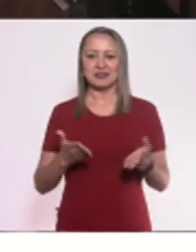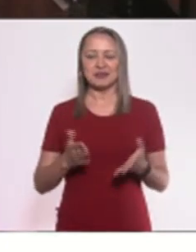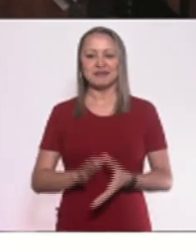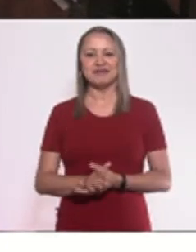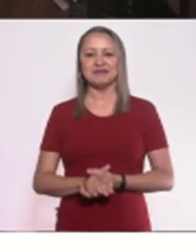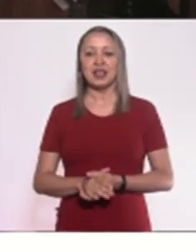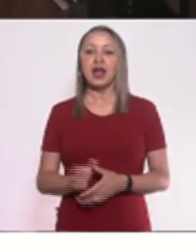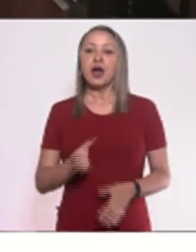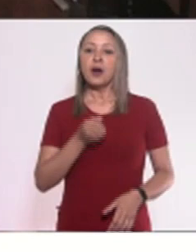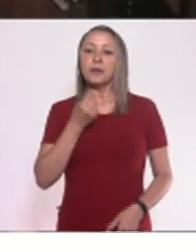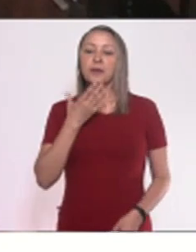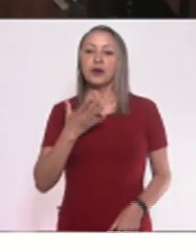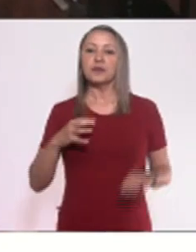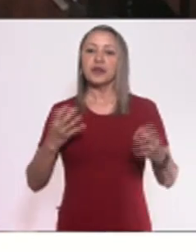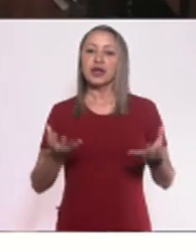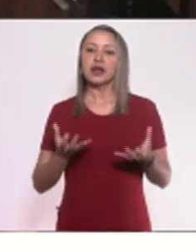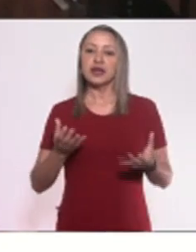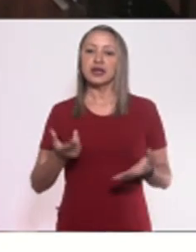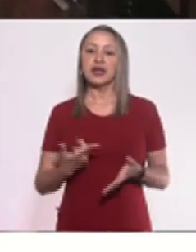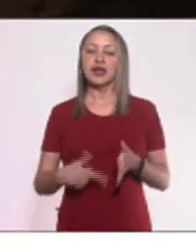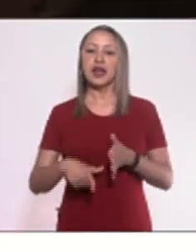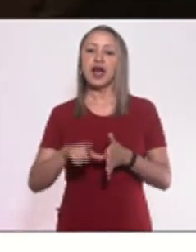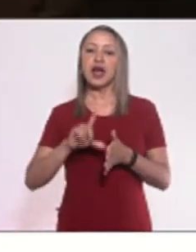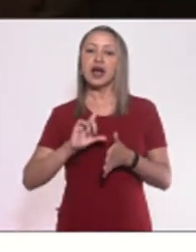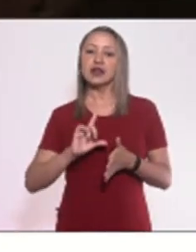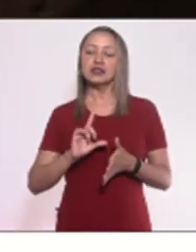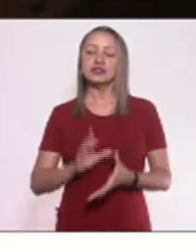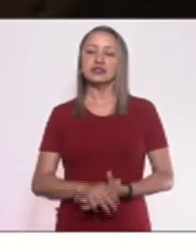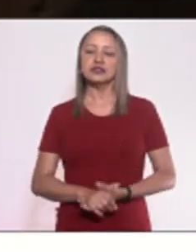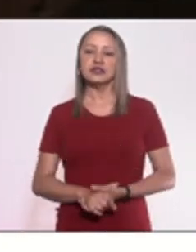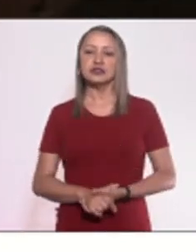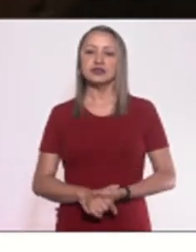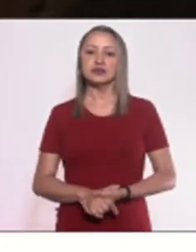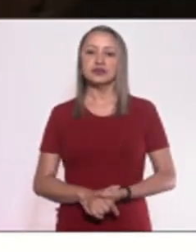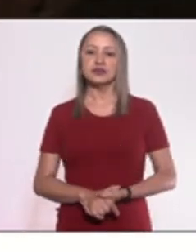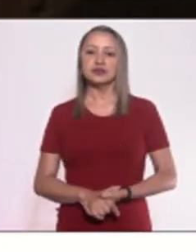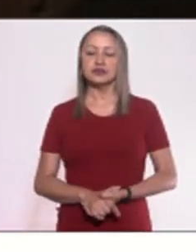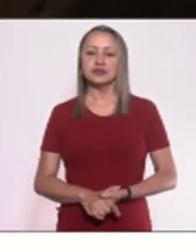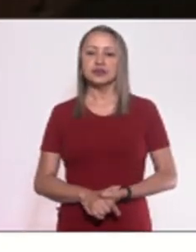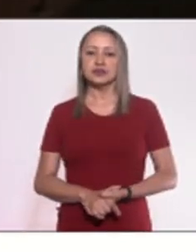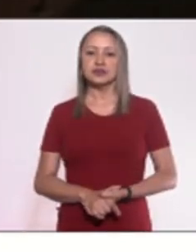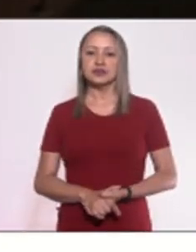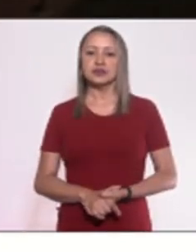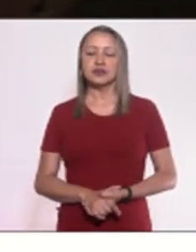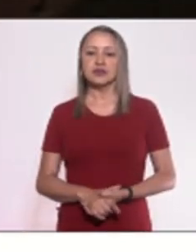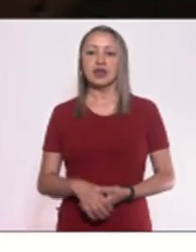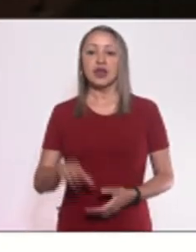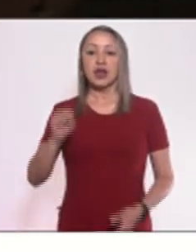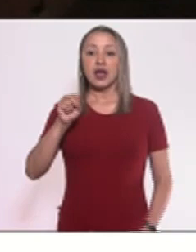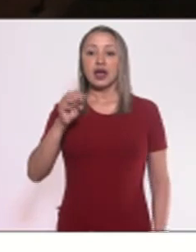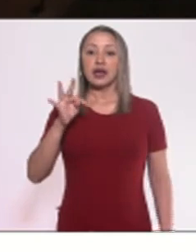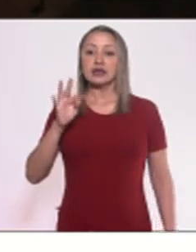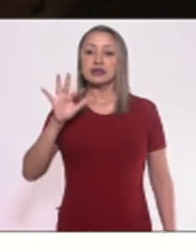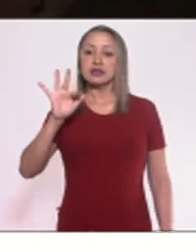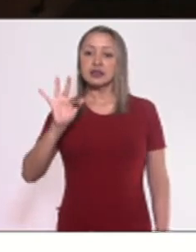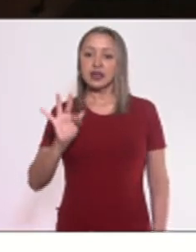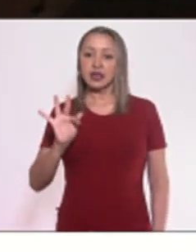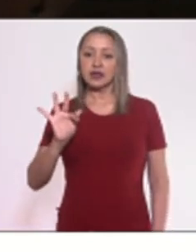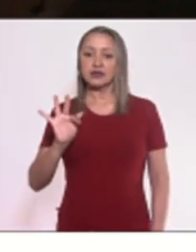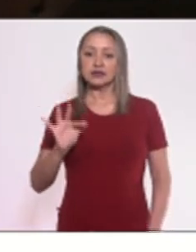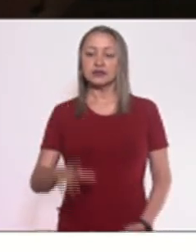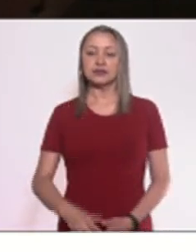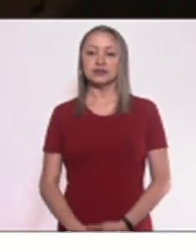eu queria, antes que o Supremo Tribunal Federal